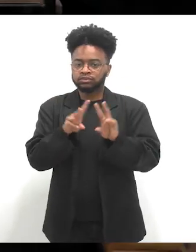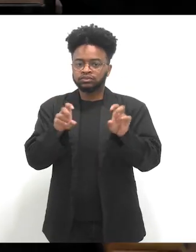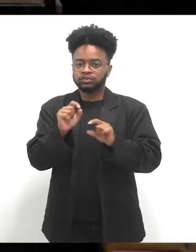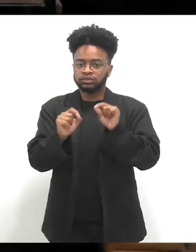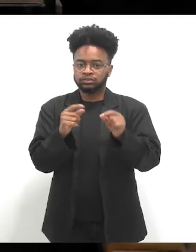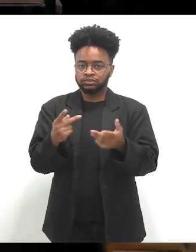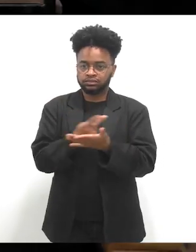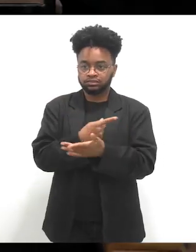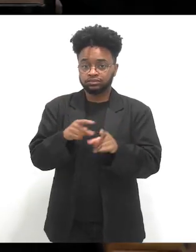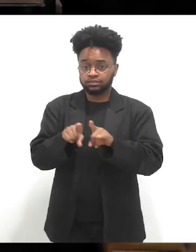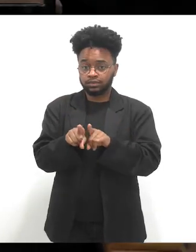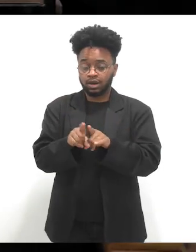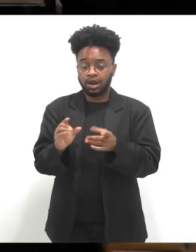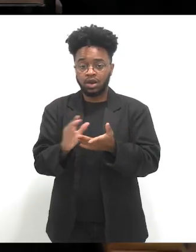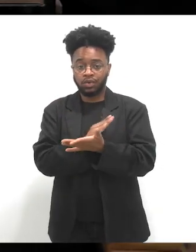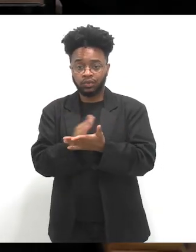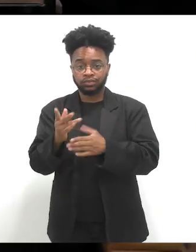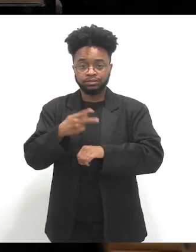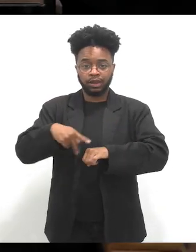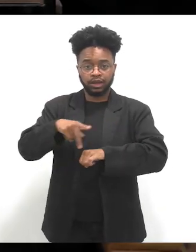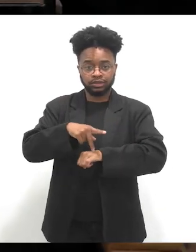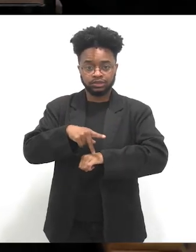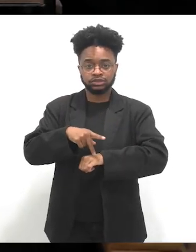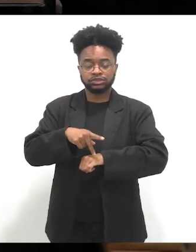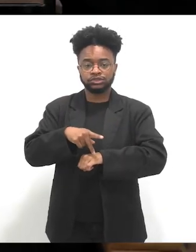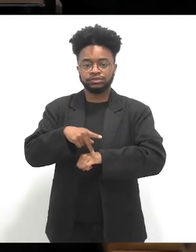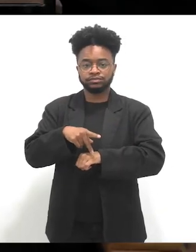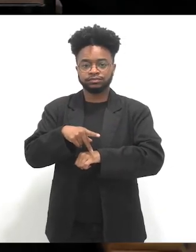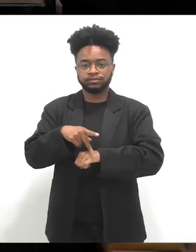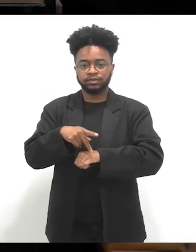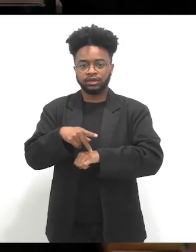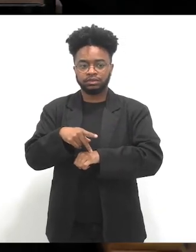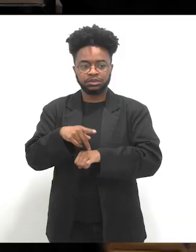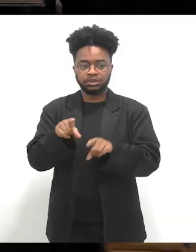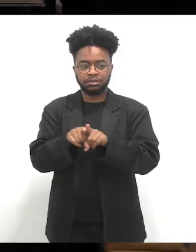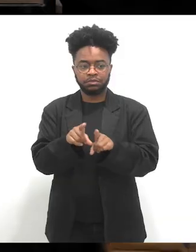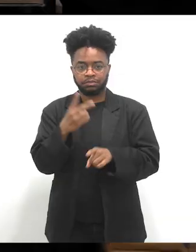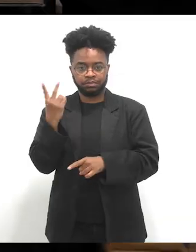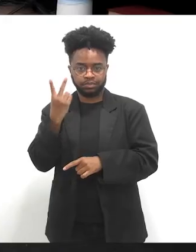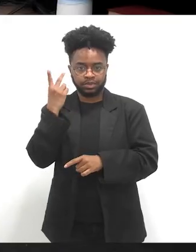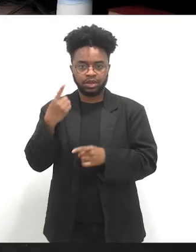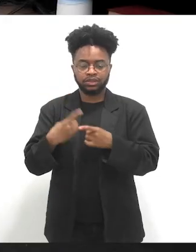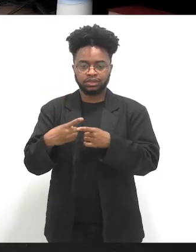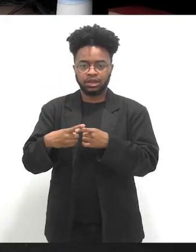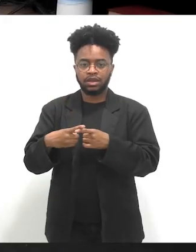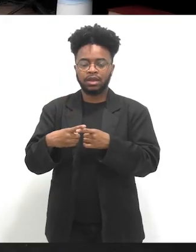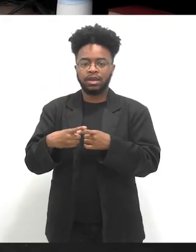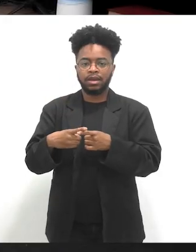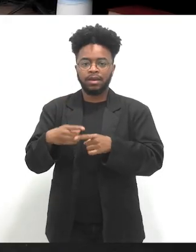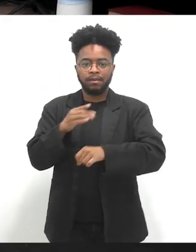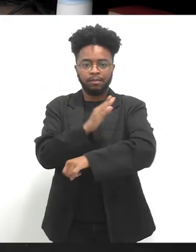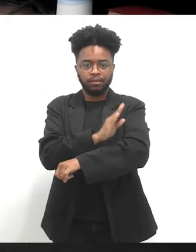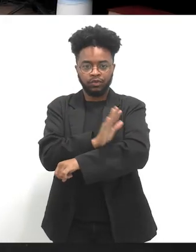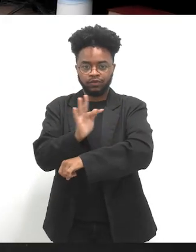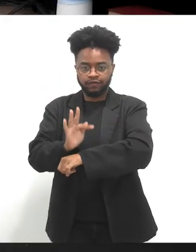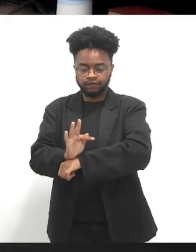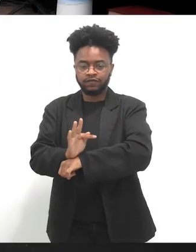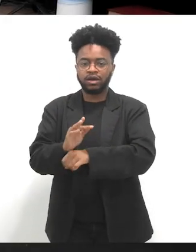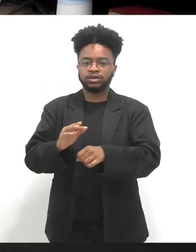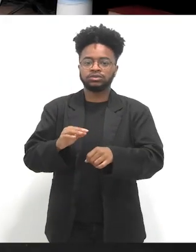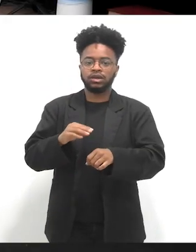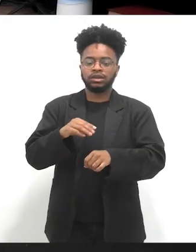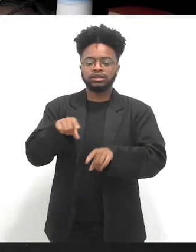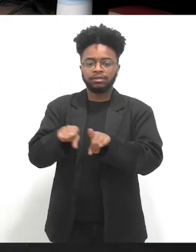sobre a situação, e alguns países são reconhecidos como tal. Então, Burkina Faso, Mali,